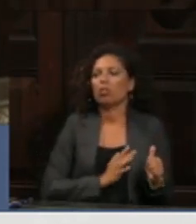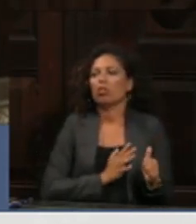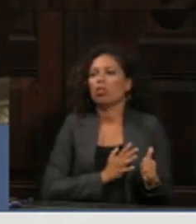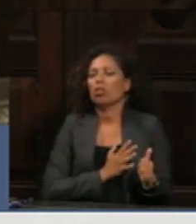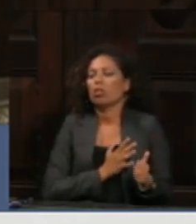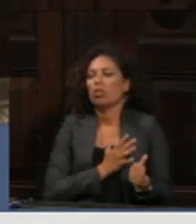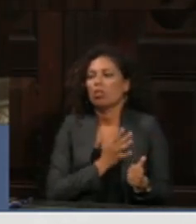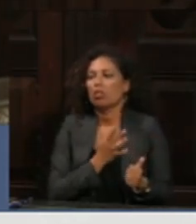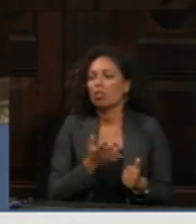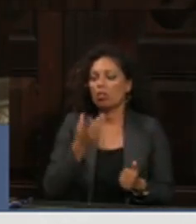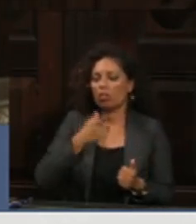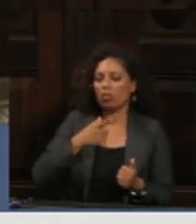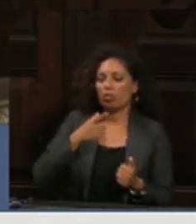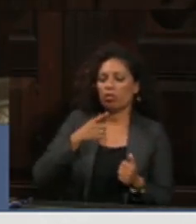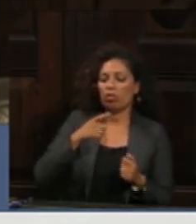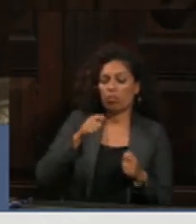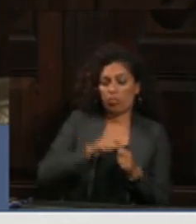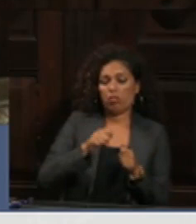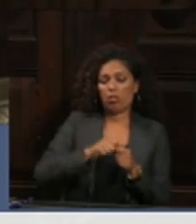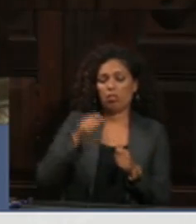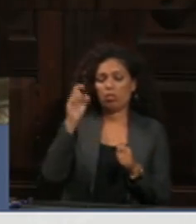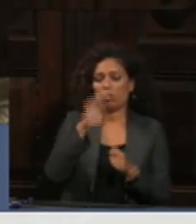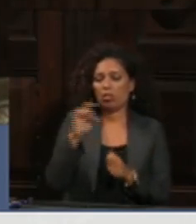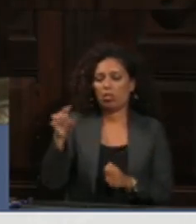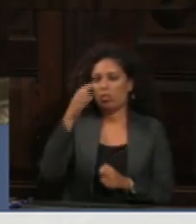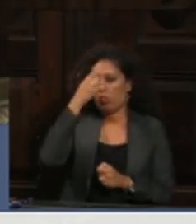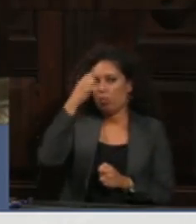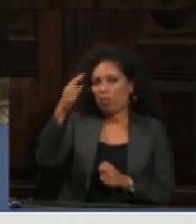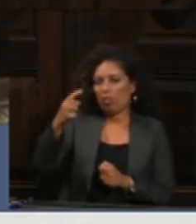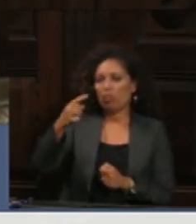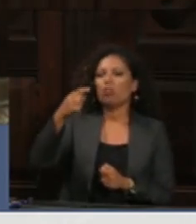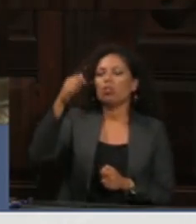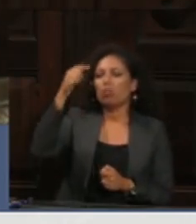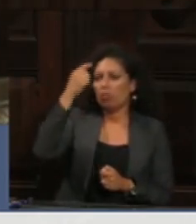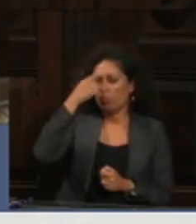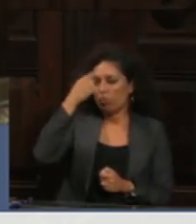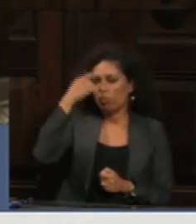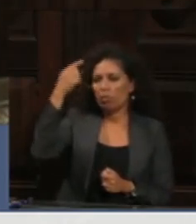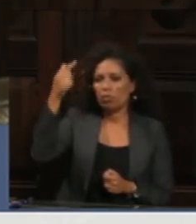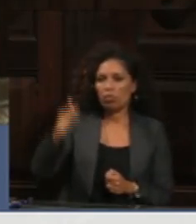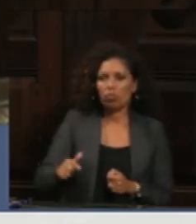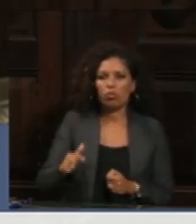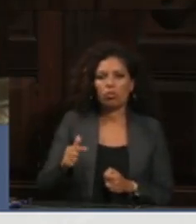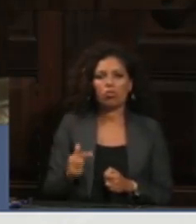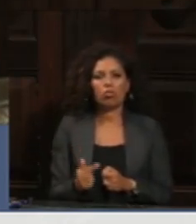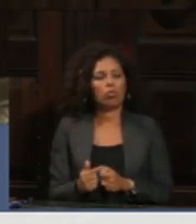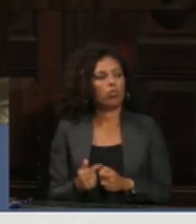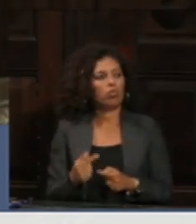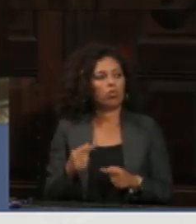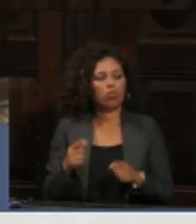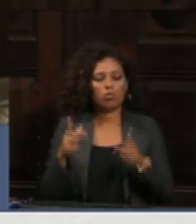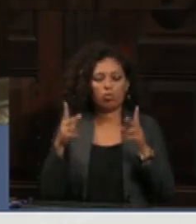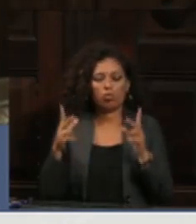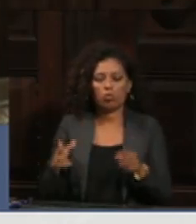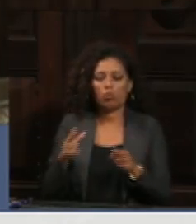trágicas, elas nos fazem pensar e repensar para onde nós estamos indo como